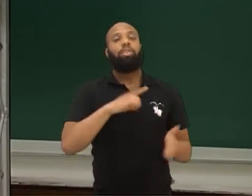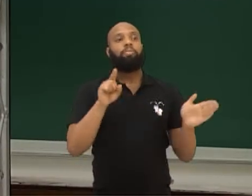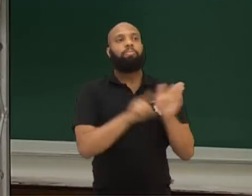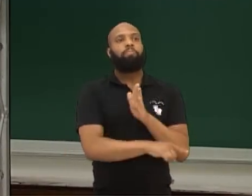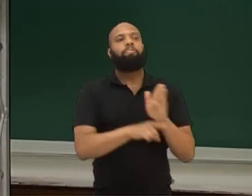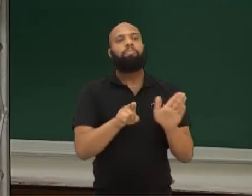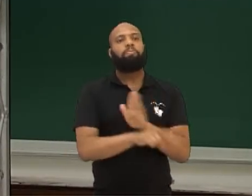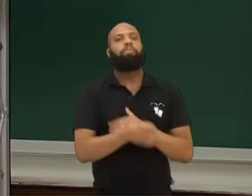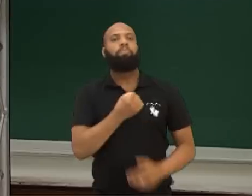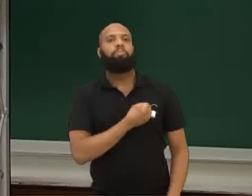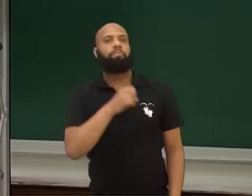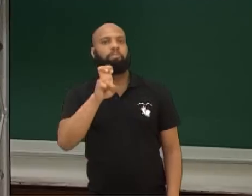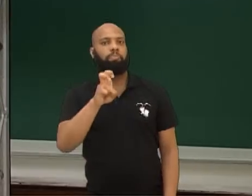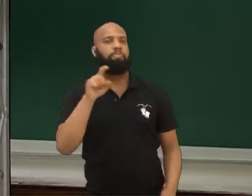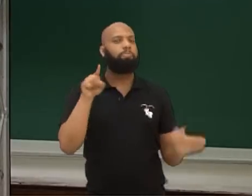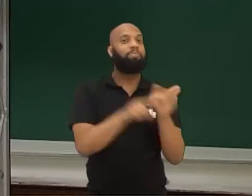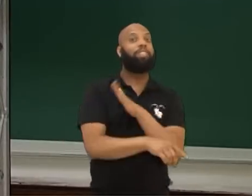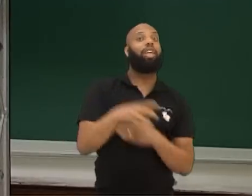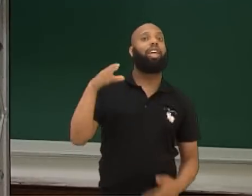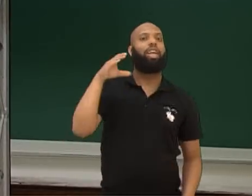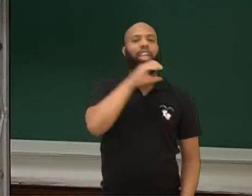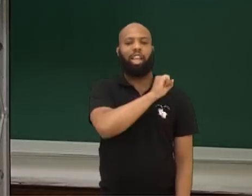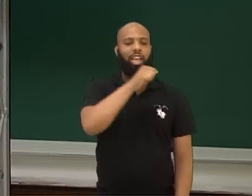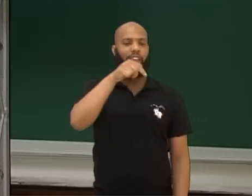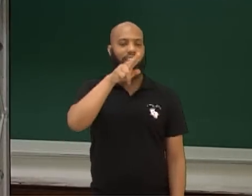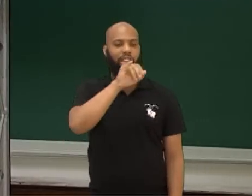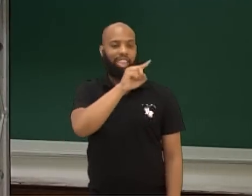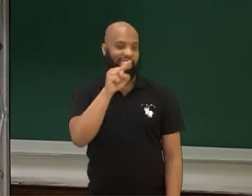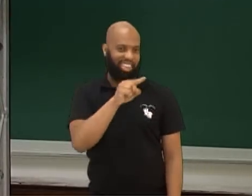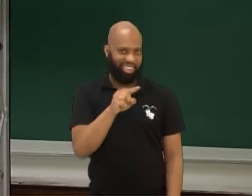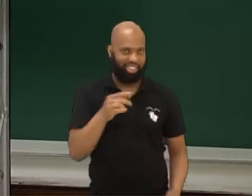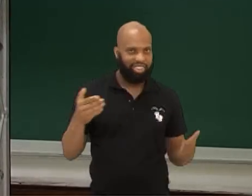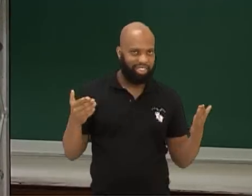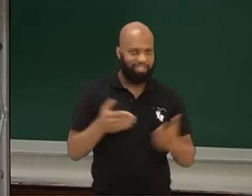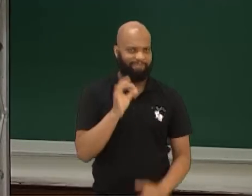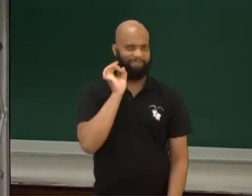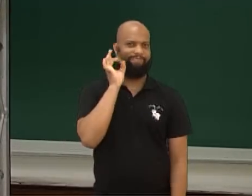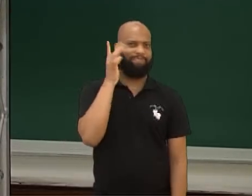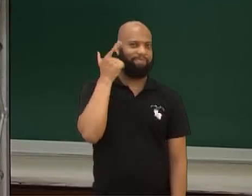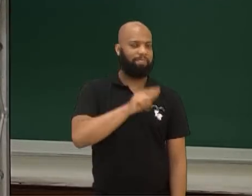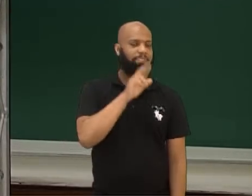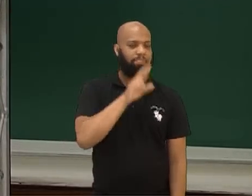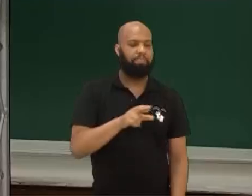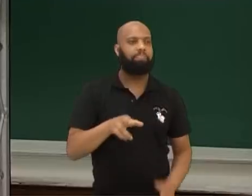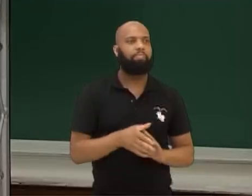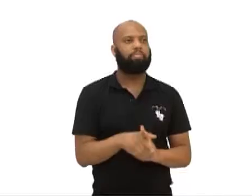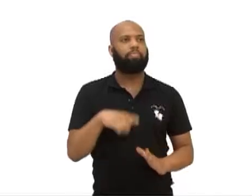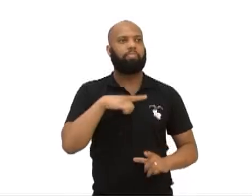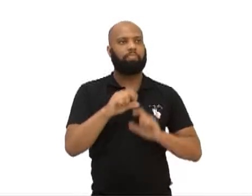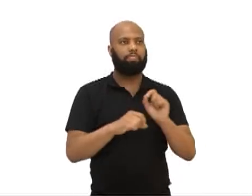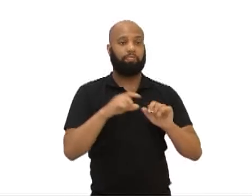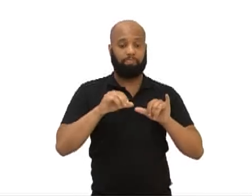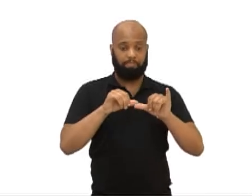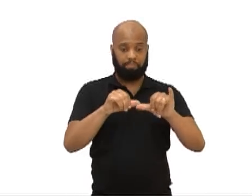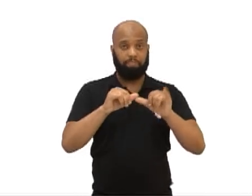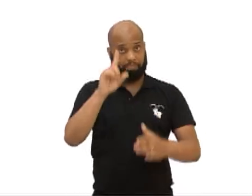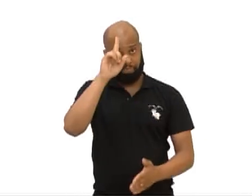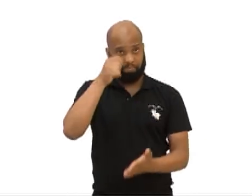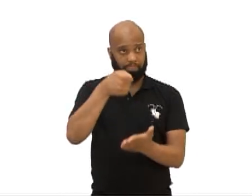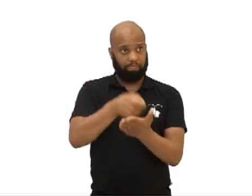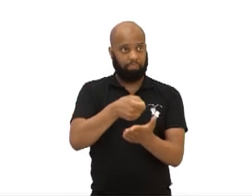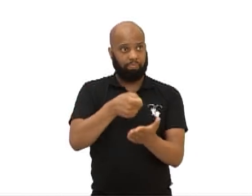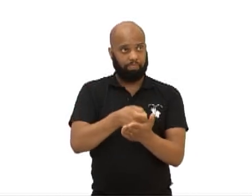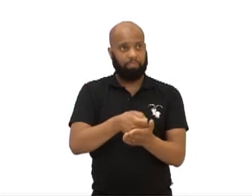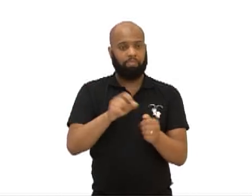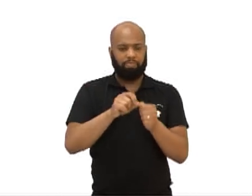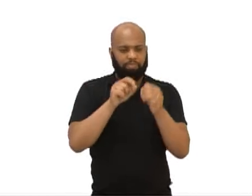Exercício 5, um quiz. Esse é bem fácil, hein? Né, para vocês, ó. Uma rede de supermercado resolveu